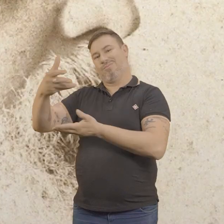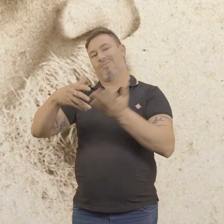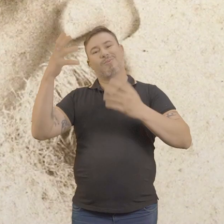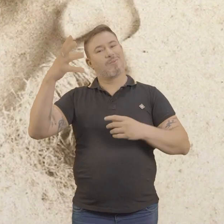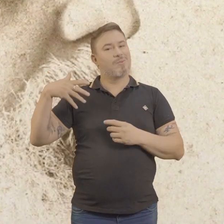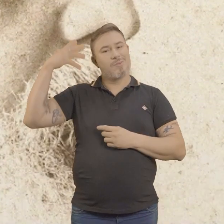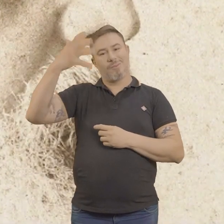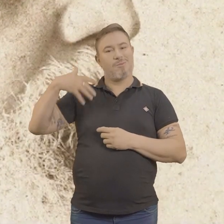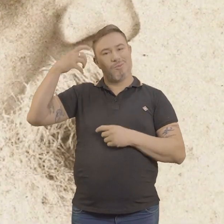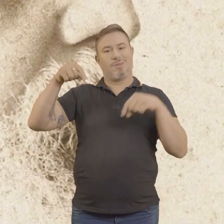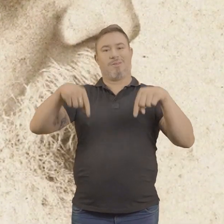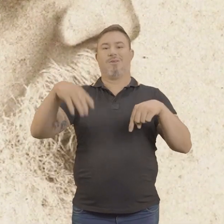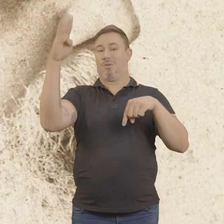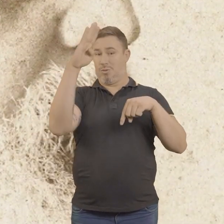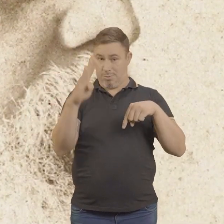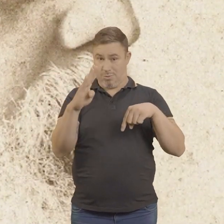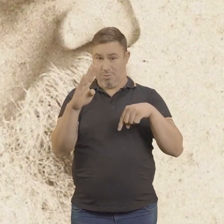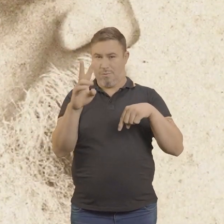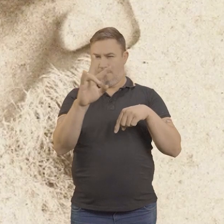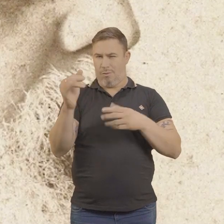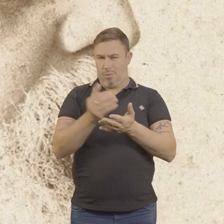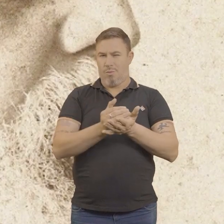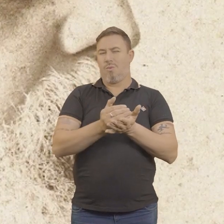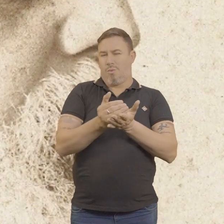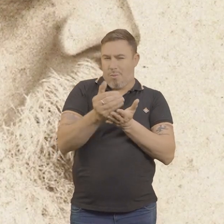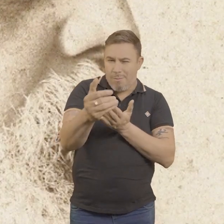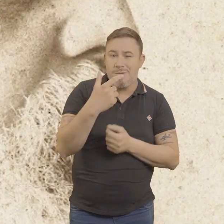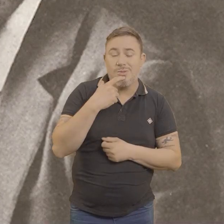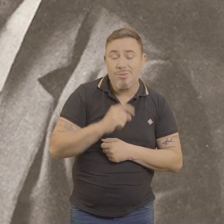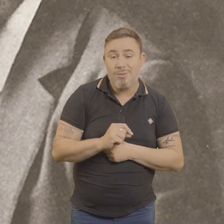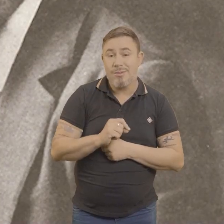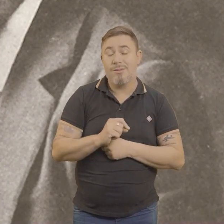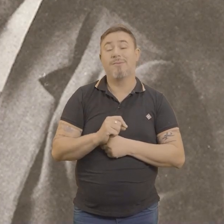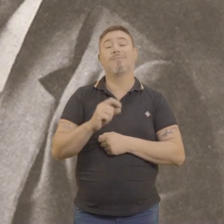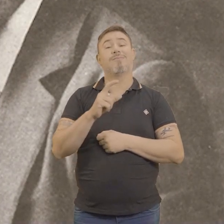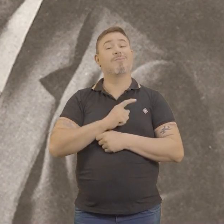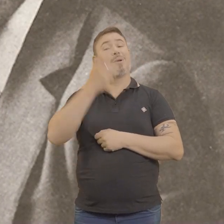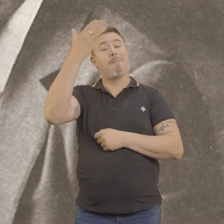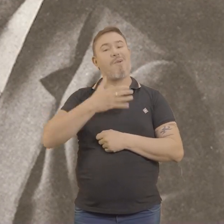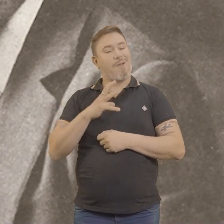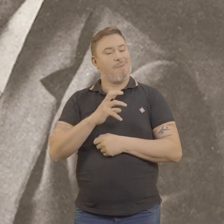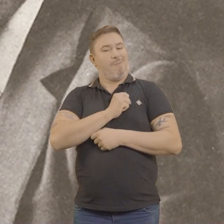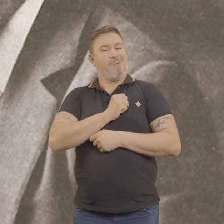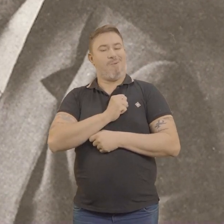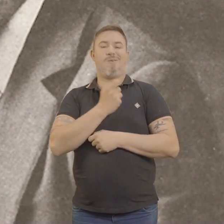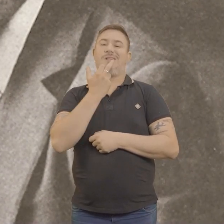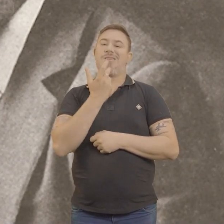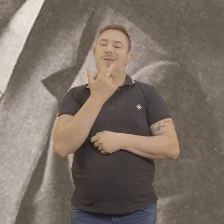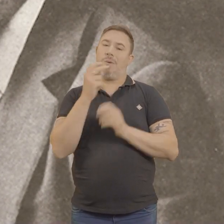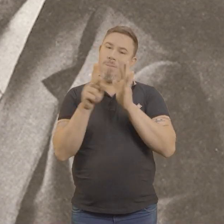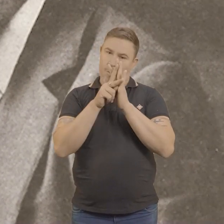canção patriótica. Será o começo de uma regeneração de costumes. Será uma prova de amor à língua e à